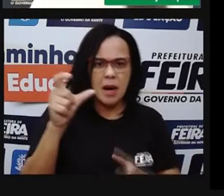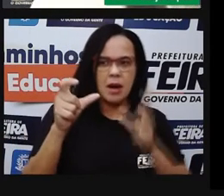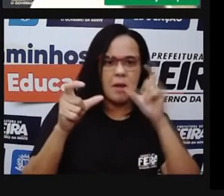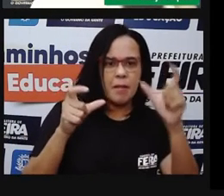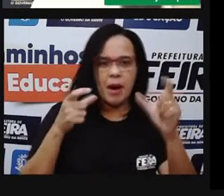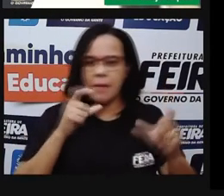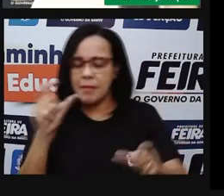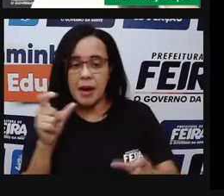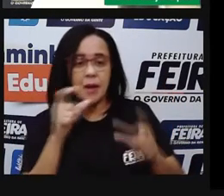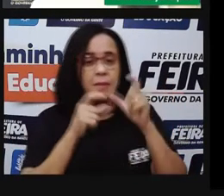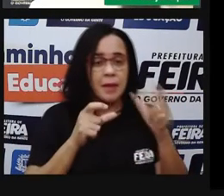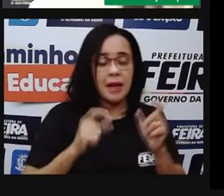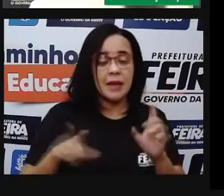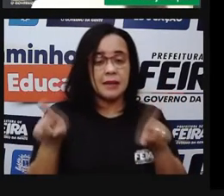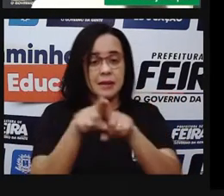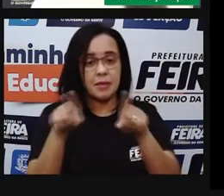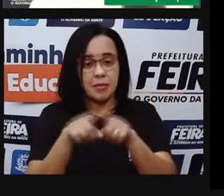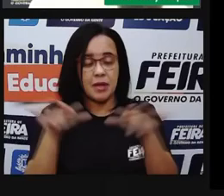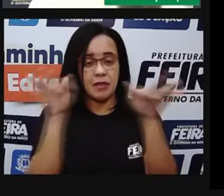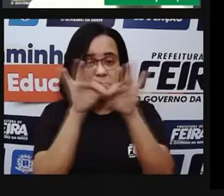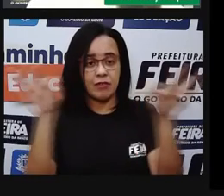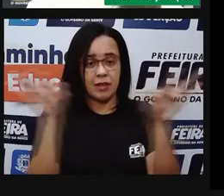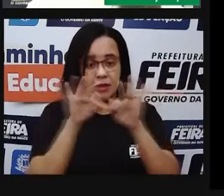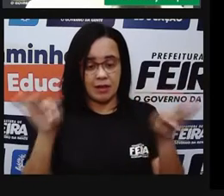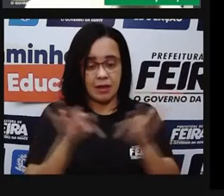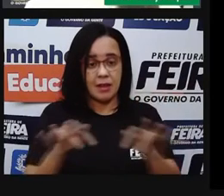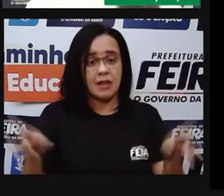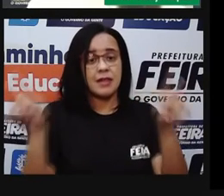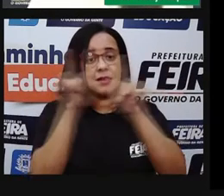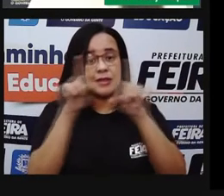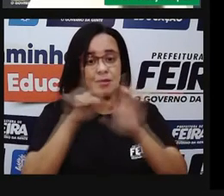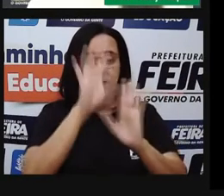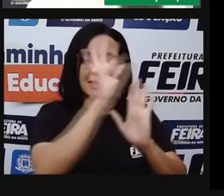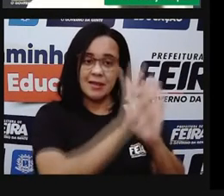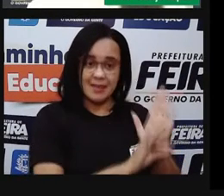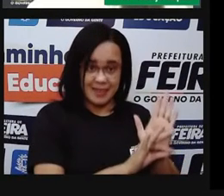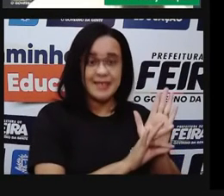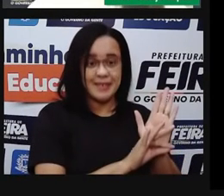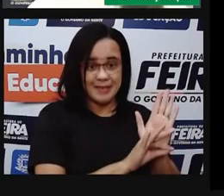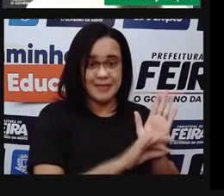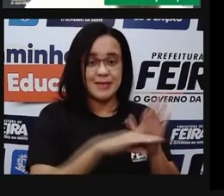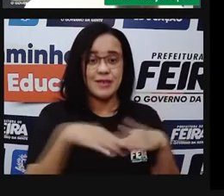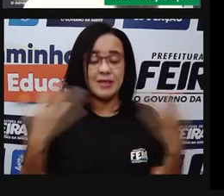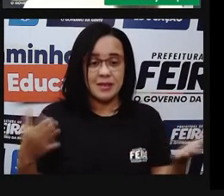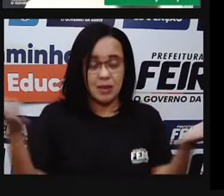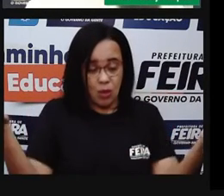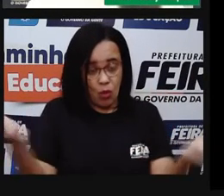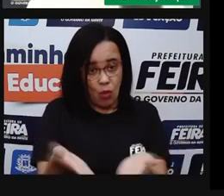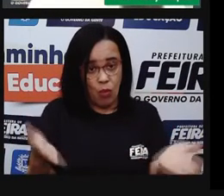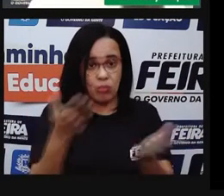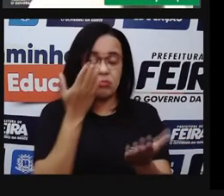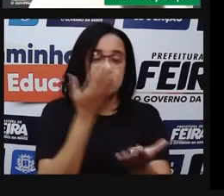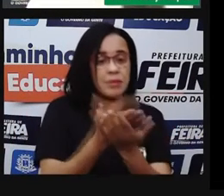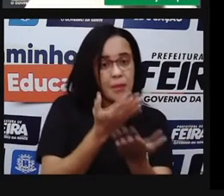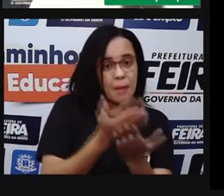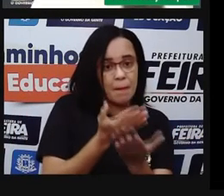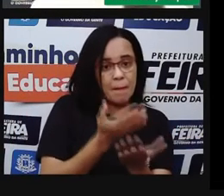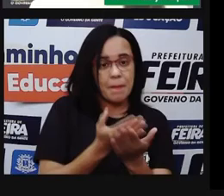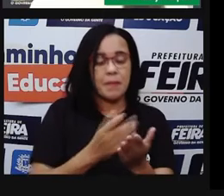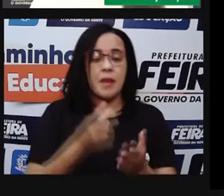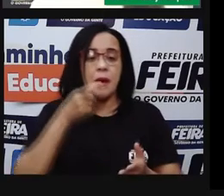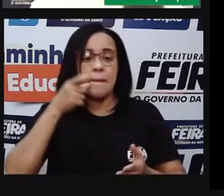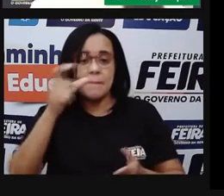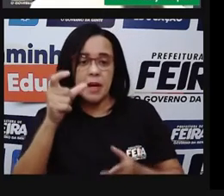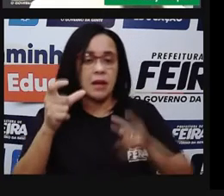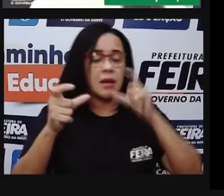frase, texto. Então, gente, eu trouxe aí, né? Na nossa aula, a gente vai fazer algum estudo sobre as palavras tão